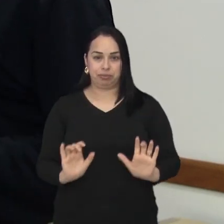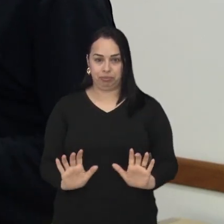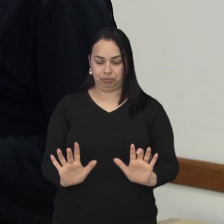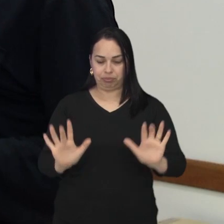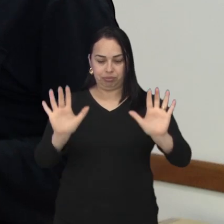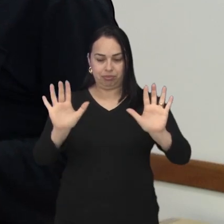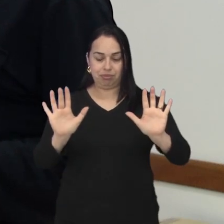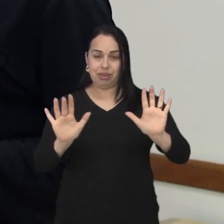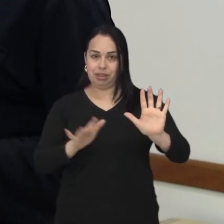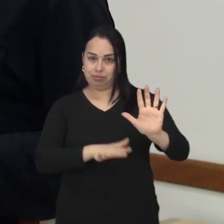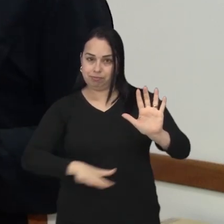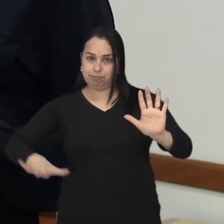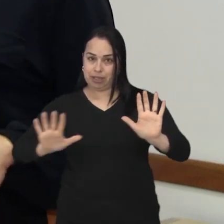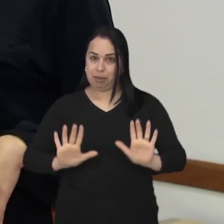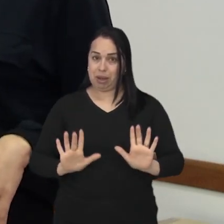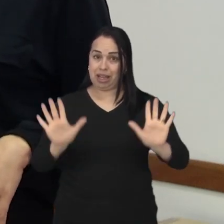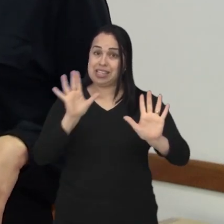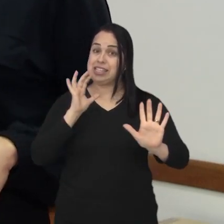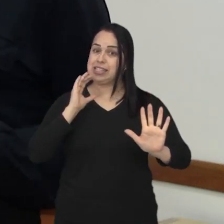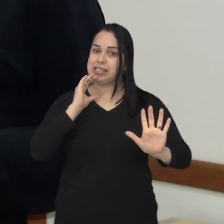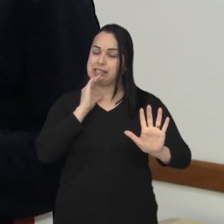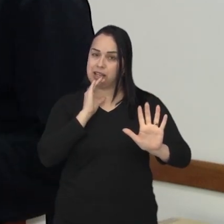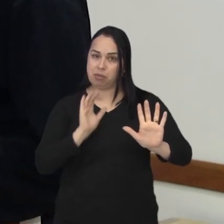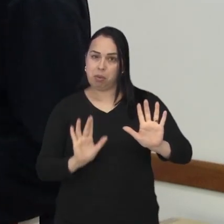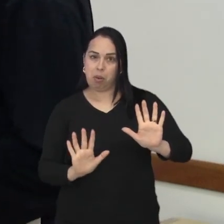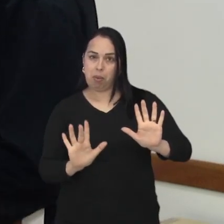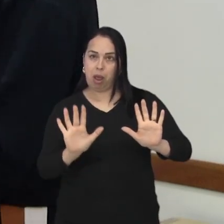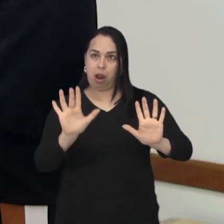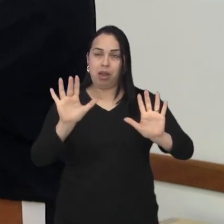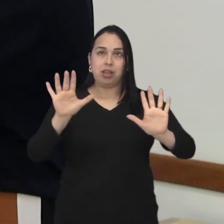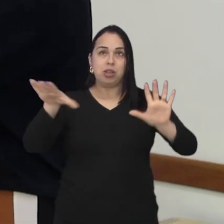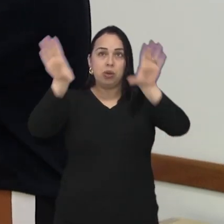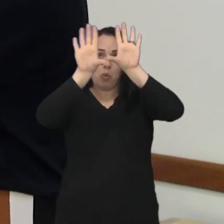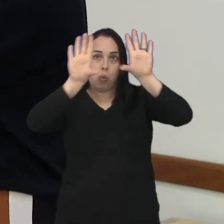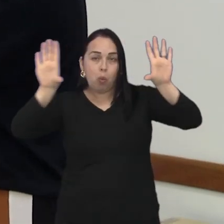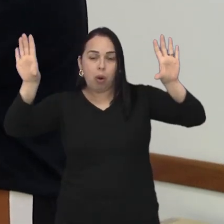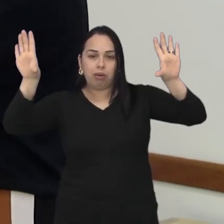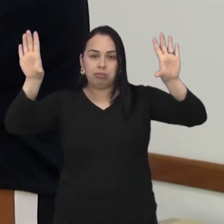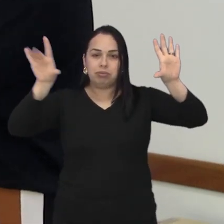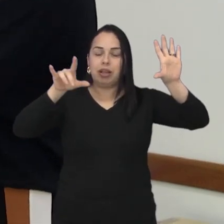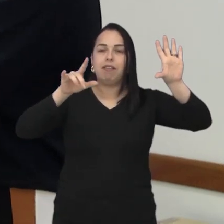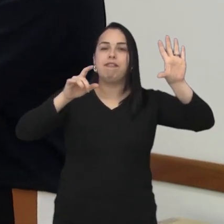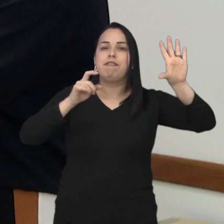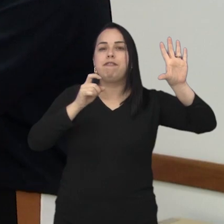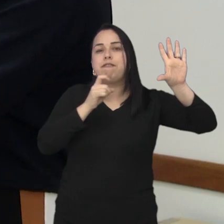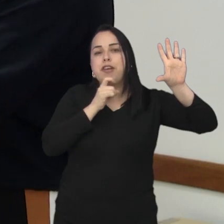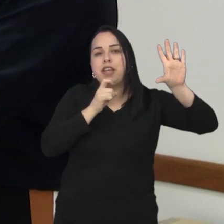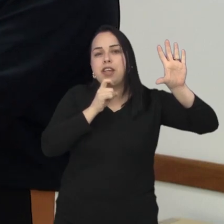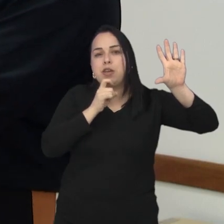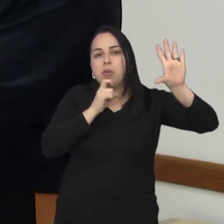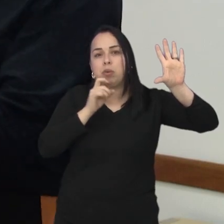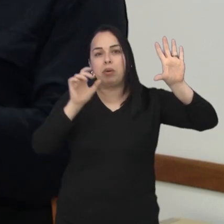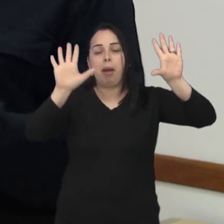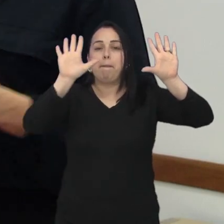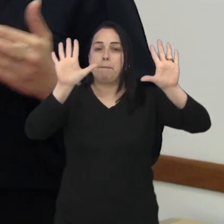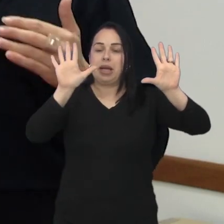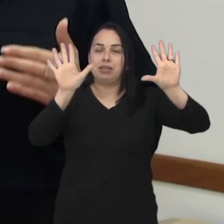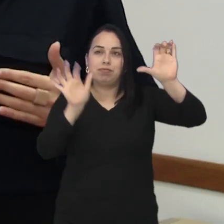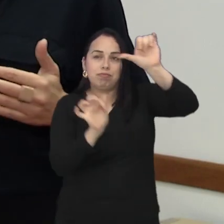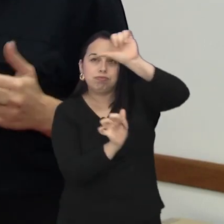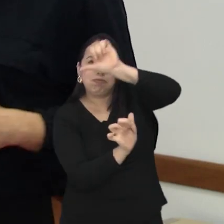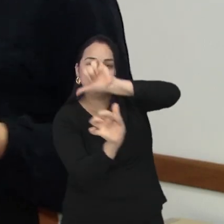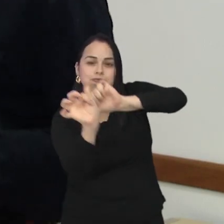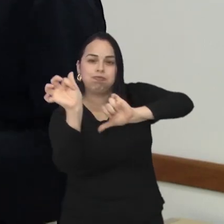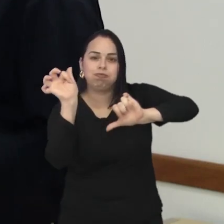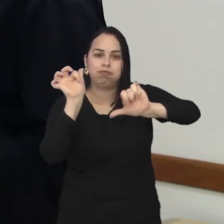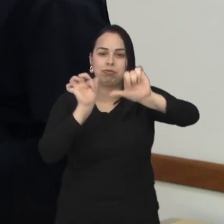próximo à superfície, é mais quente e o ar frio se concentra acima. Mas quando o fenômeno entra em